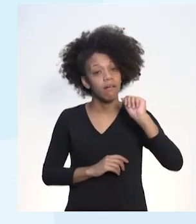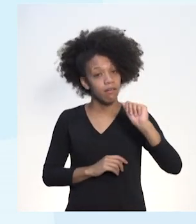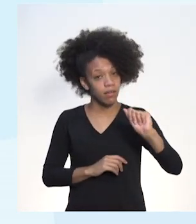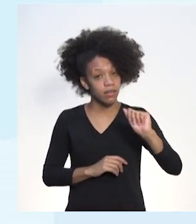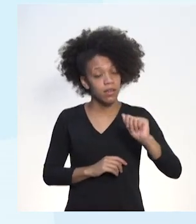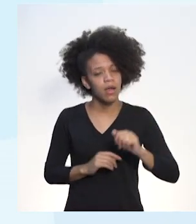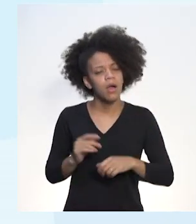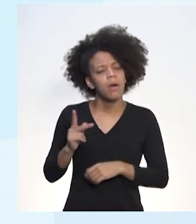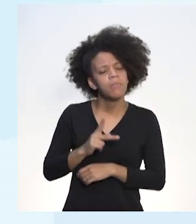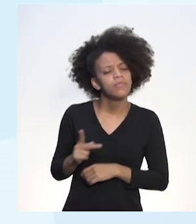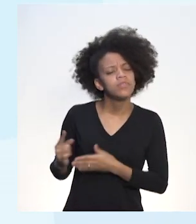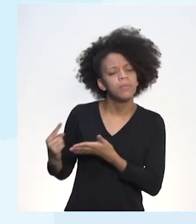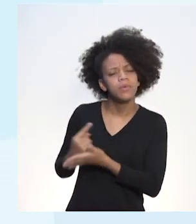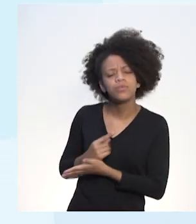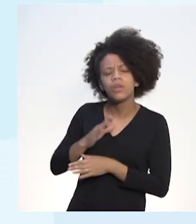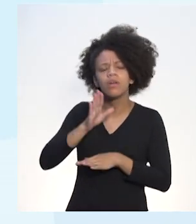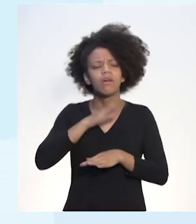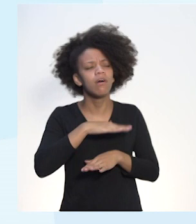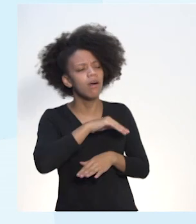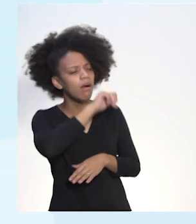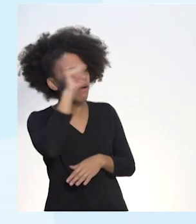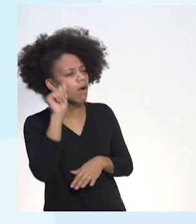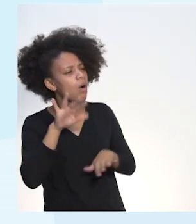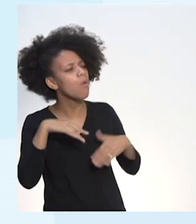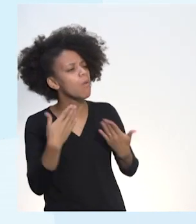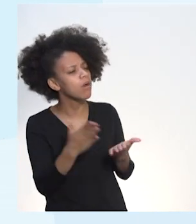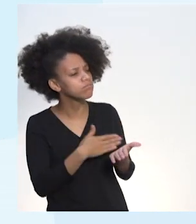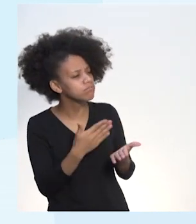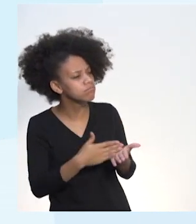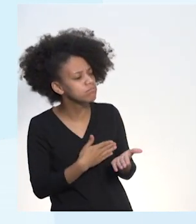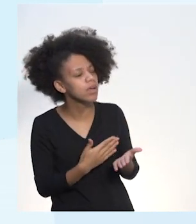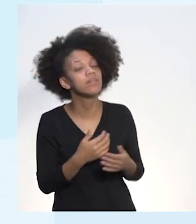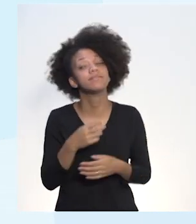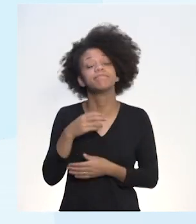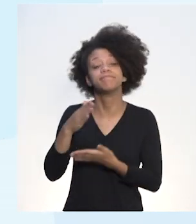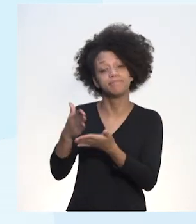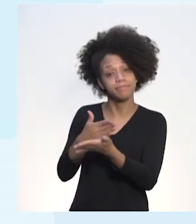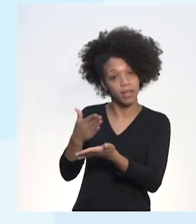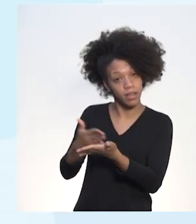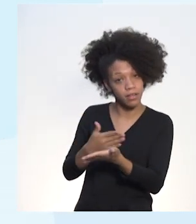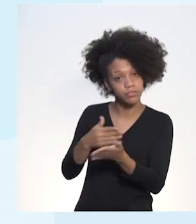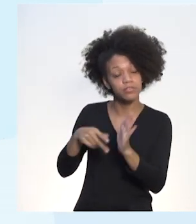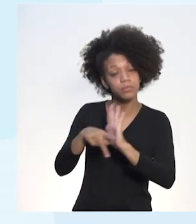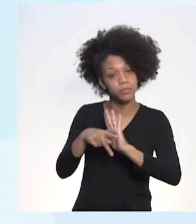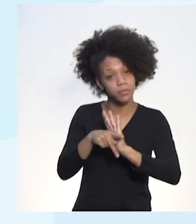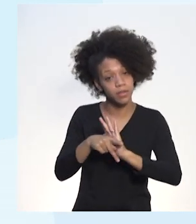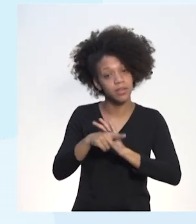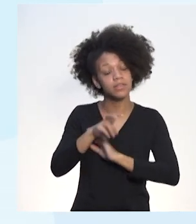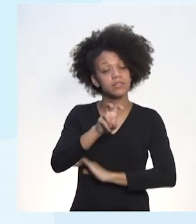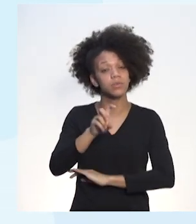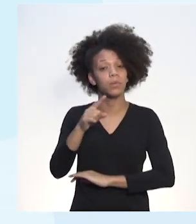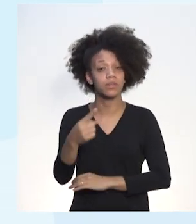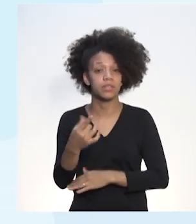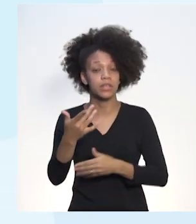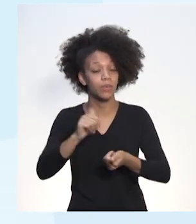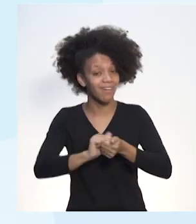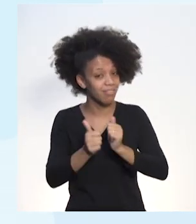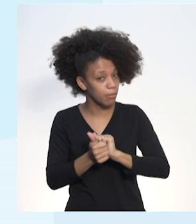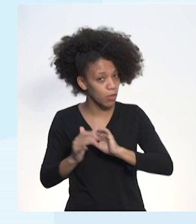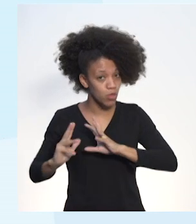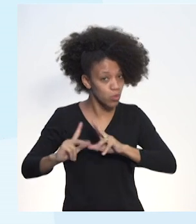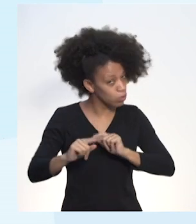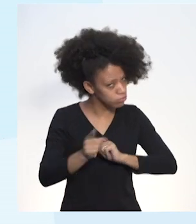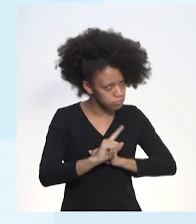Teve professor que me perguntou de novo, Alessandra, qual que é a página? 51, tá bom? E eu adaptei, eu não coloquei todos os itens